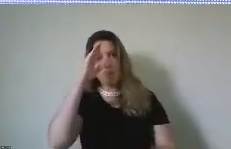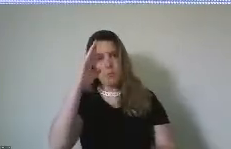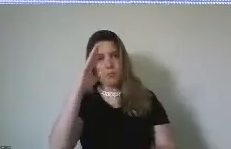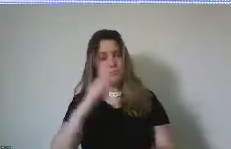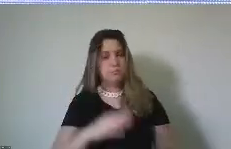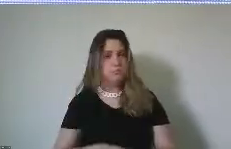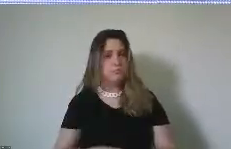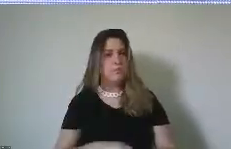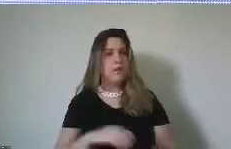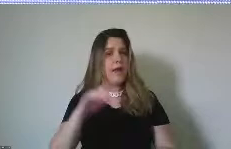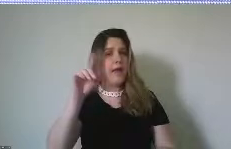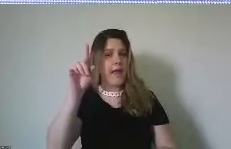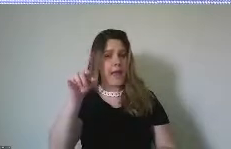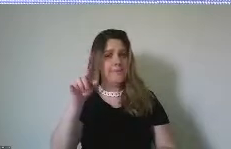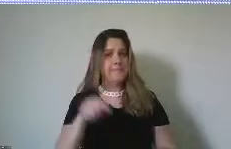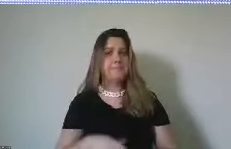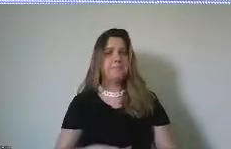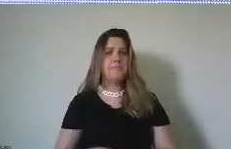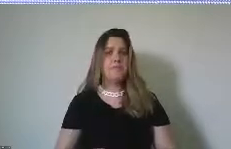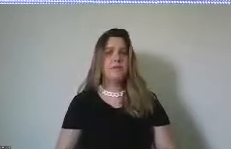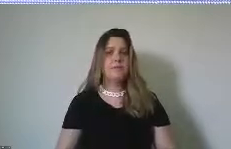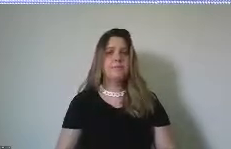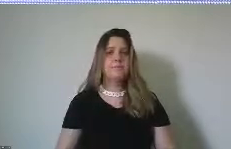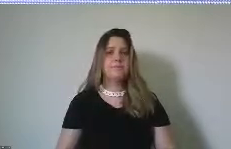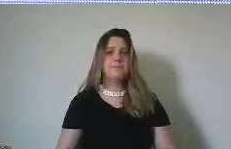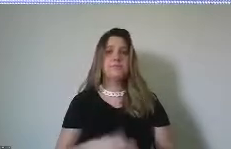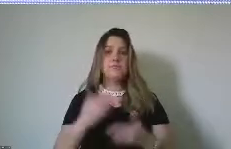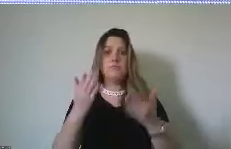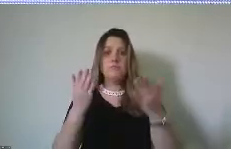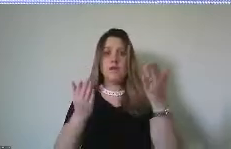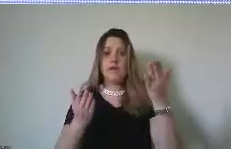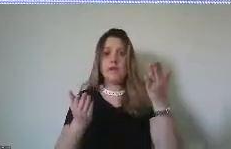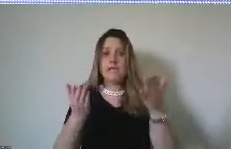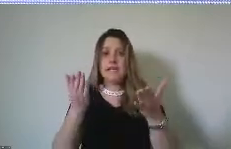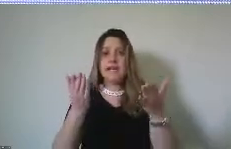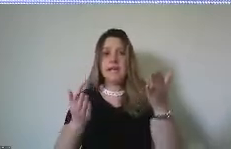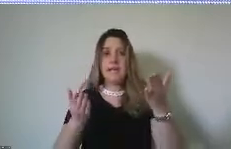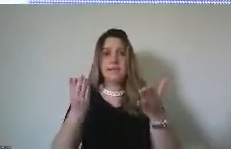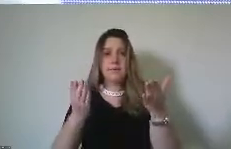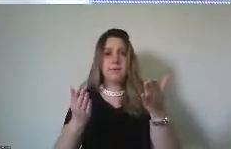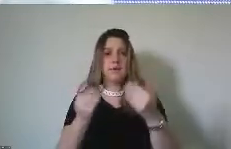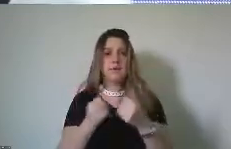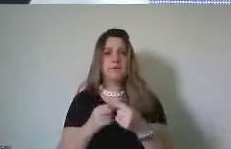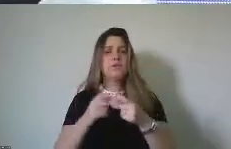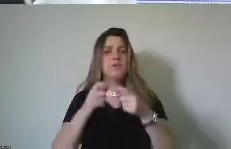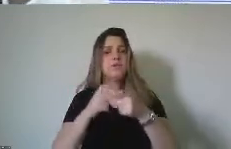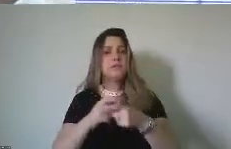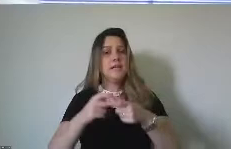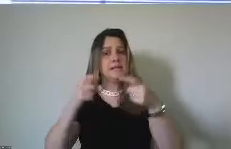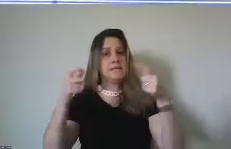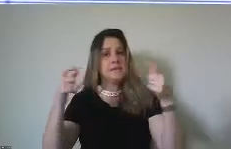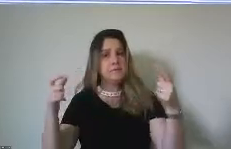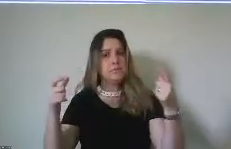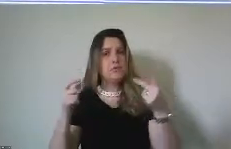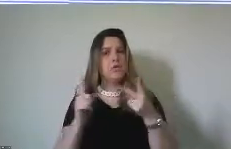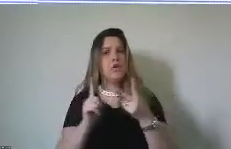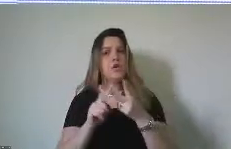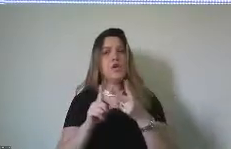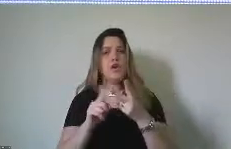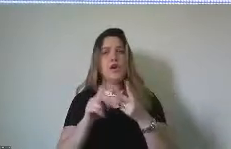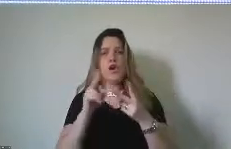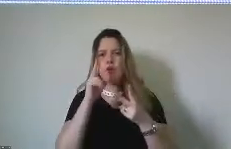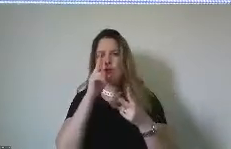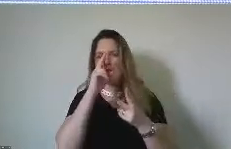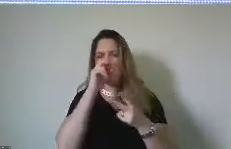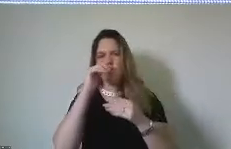que é equilíbrio no tripé de crescimento forte rentabilidade